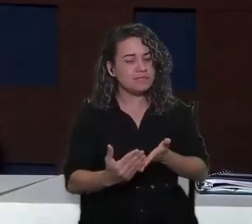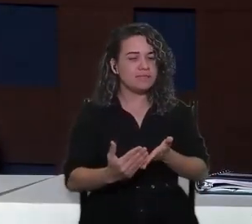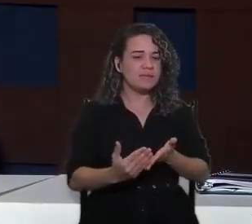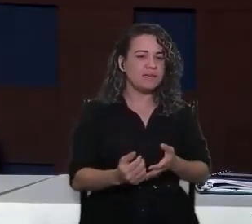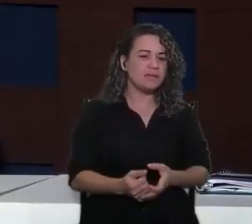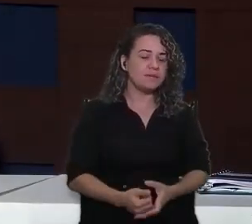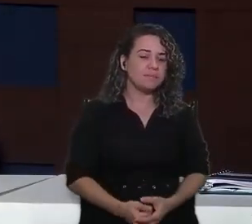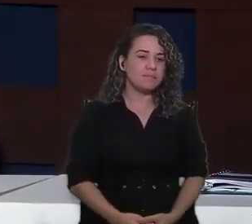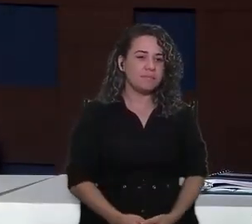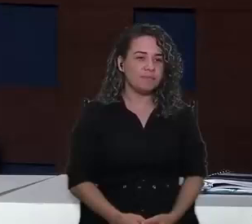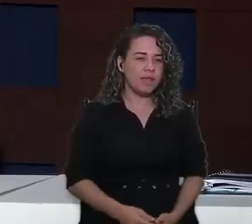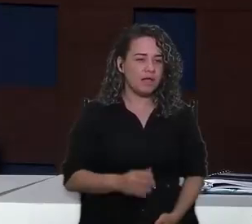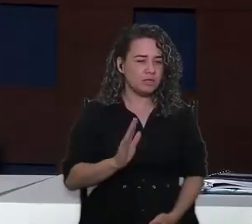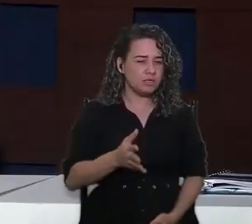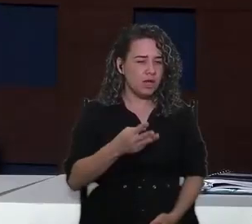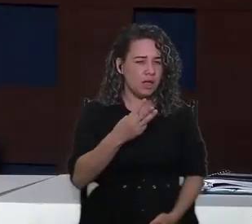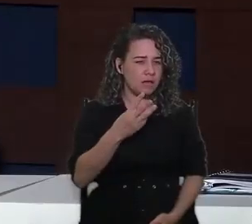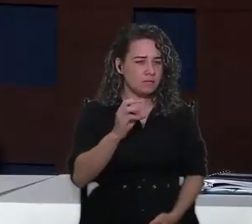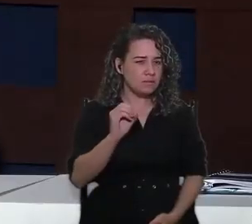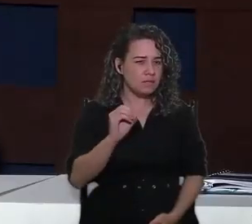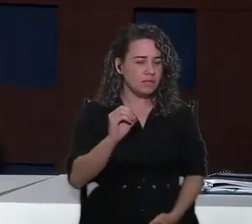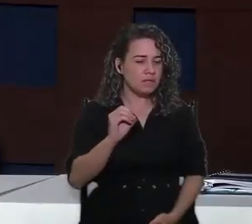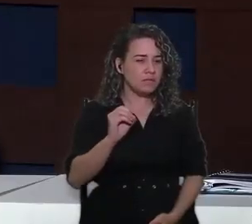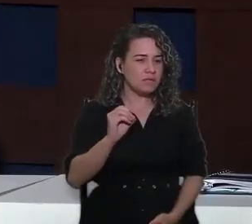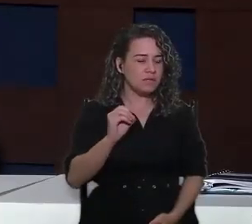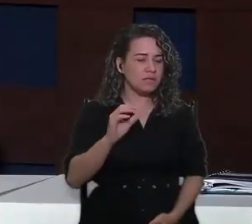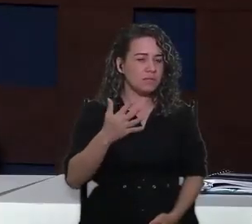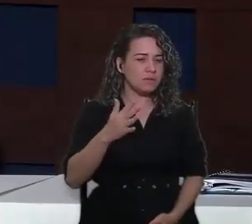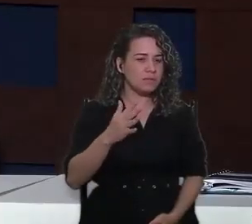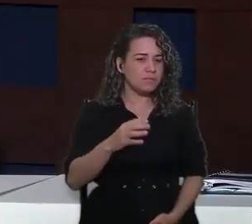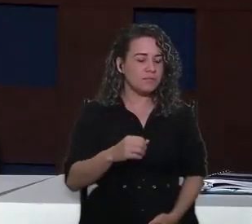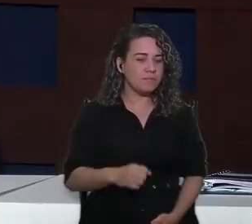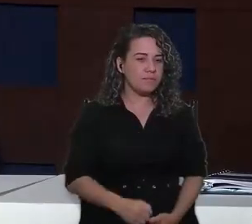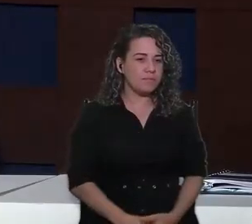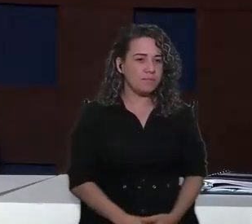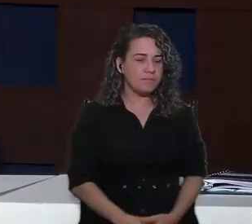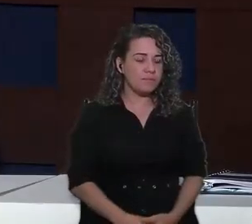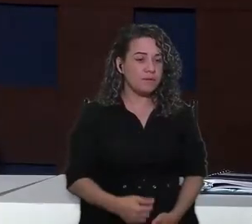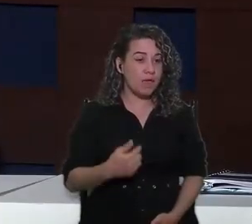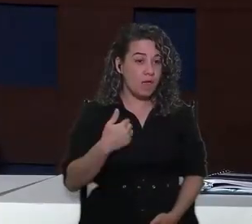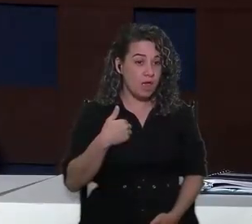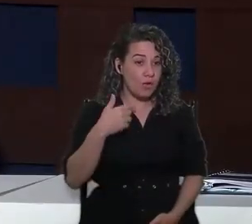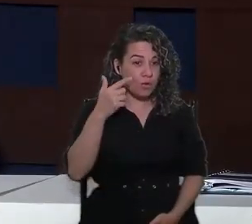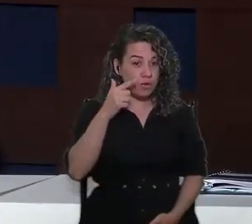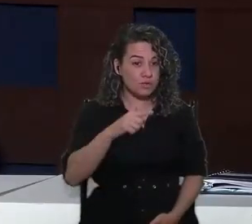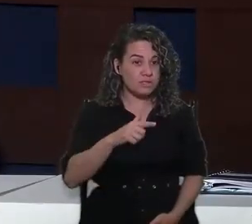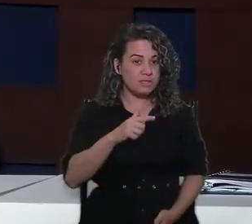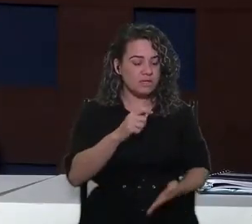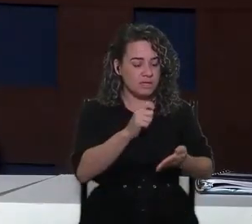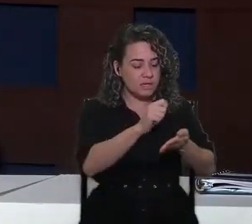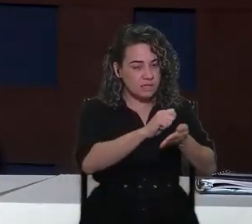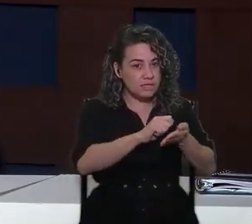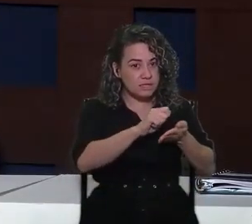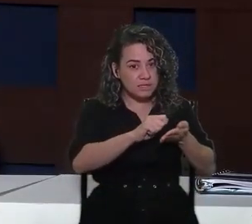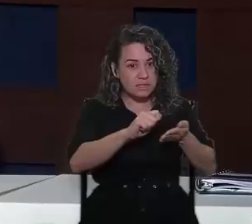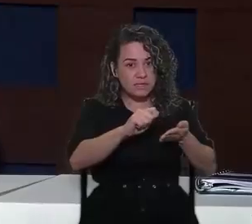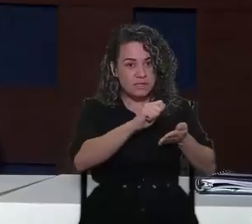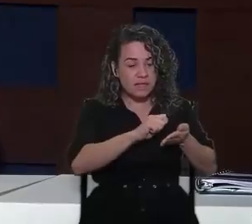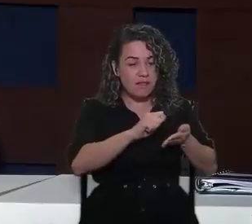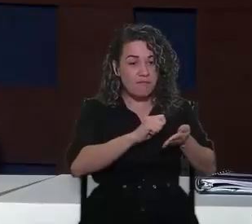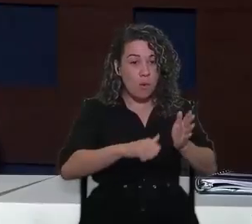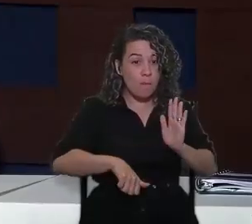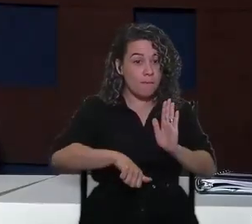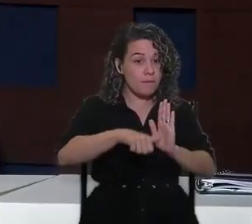maduro, depois dos 30, eu consegui escrever o meu primeiro livro, que era um livro